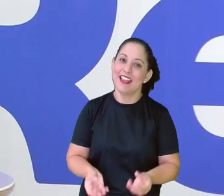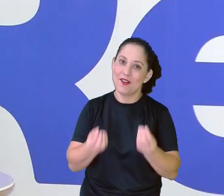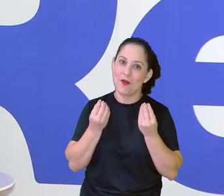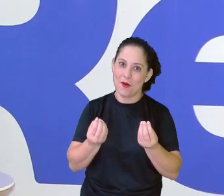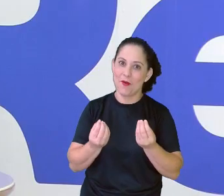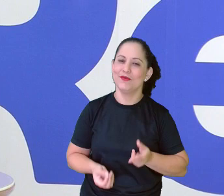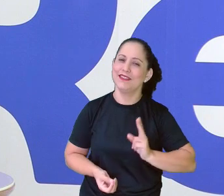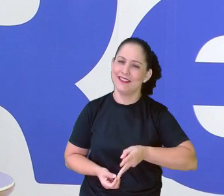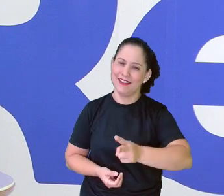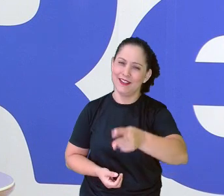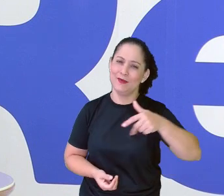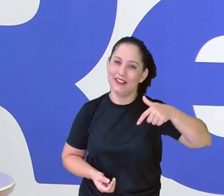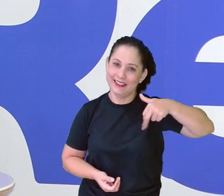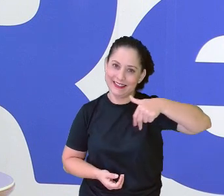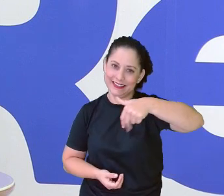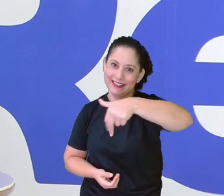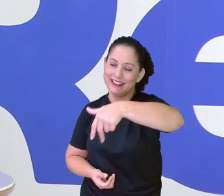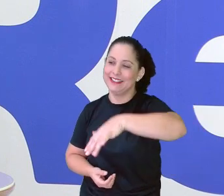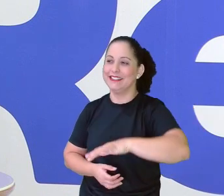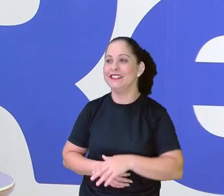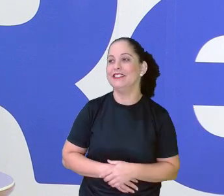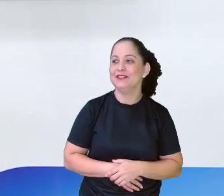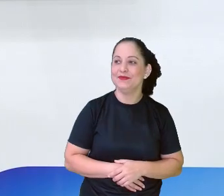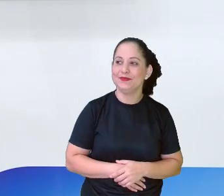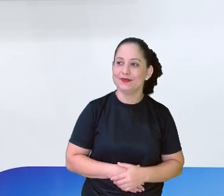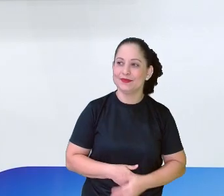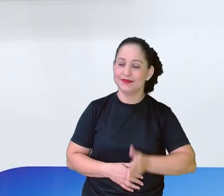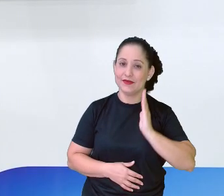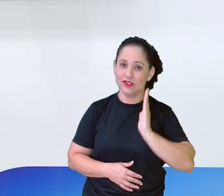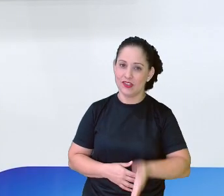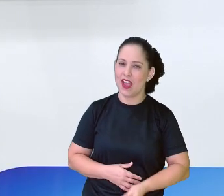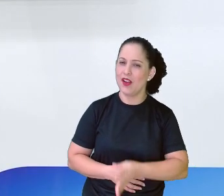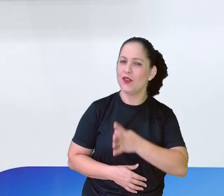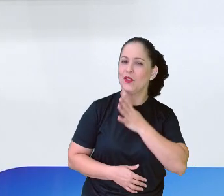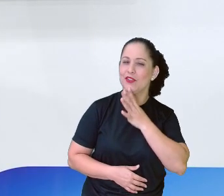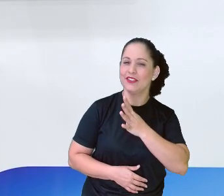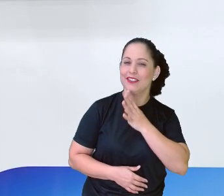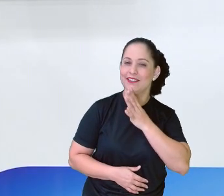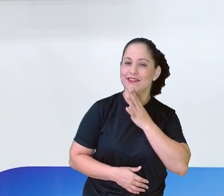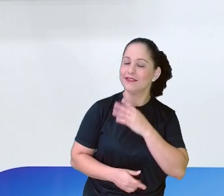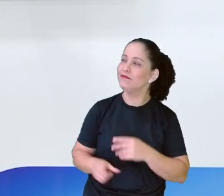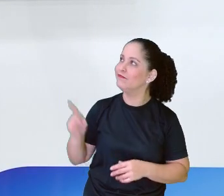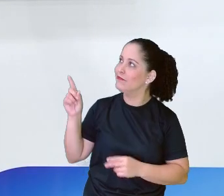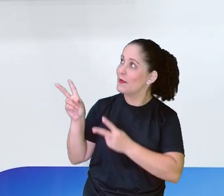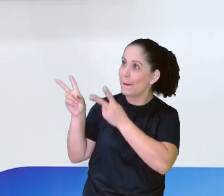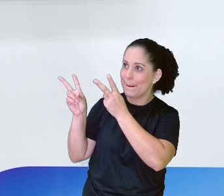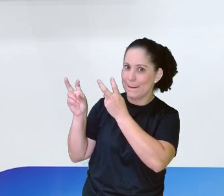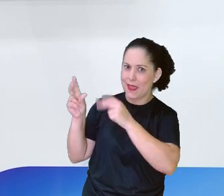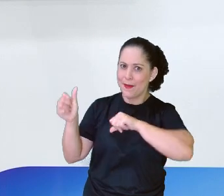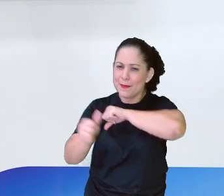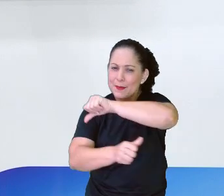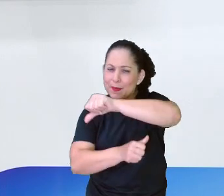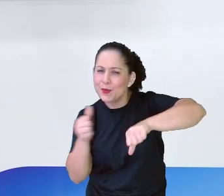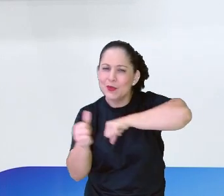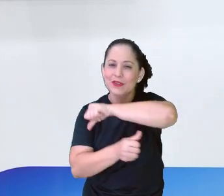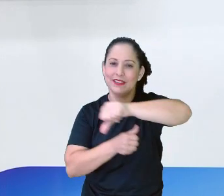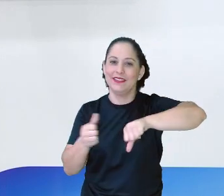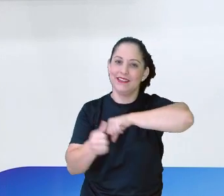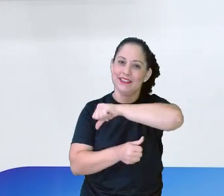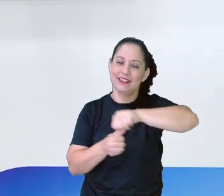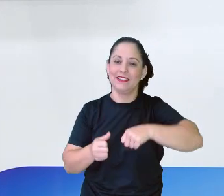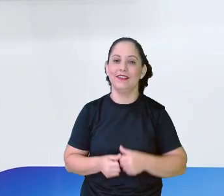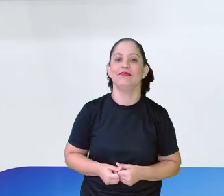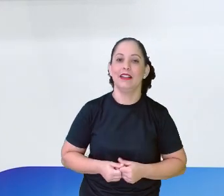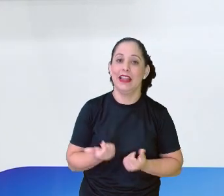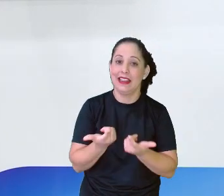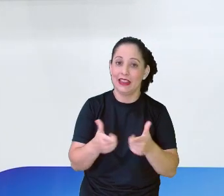ter passado, né? Então, atualmente a gente já vê uma certa mudança na estruturação da ponte. Não tem mais